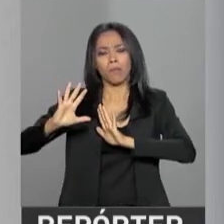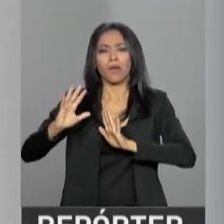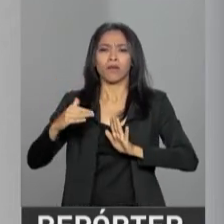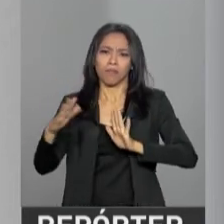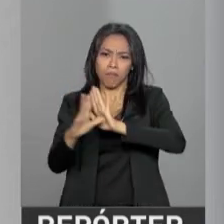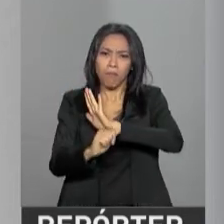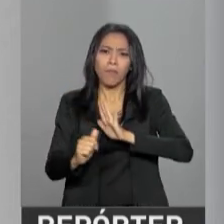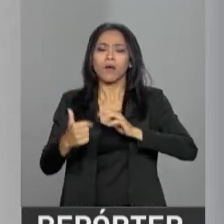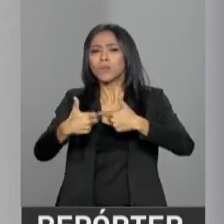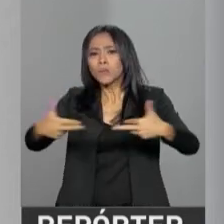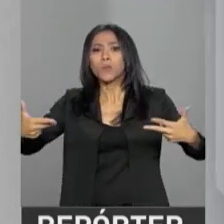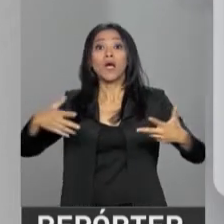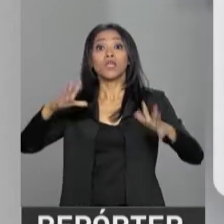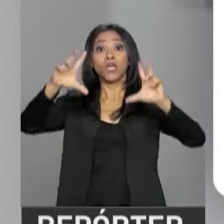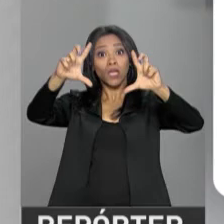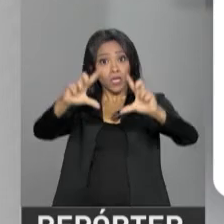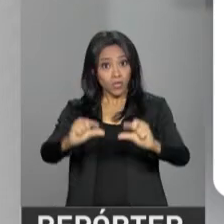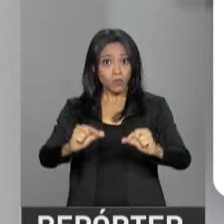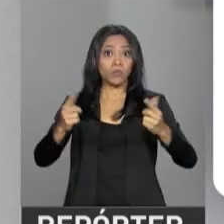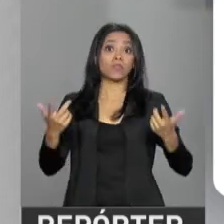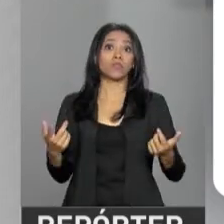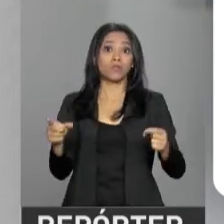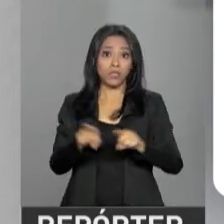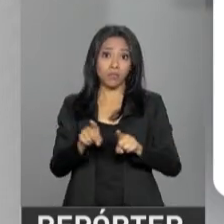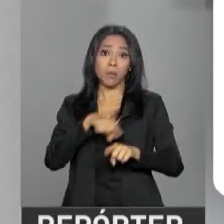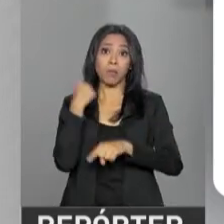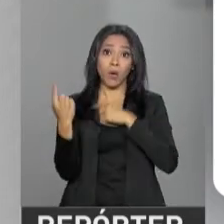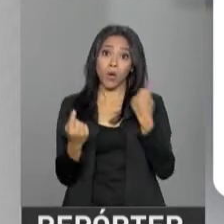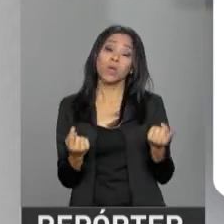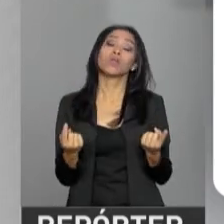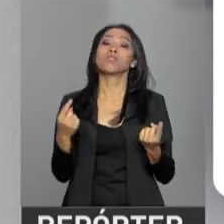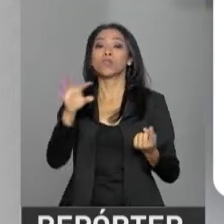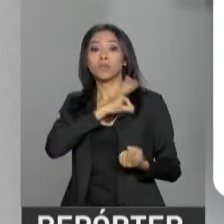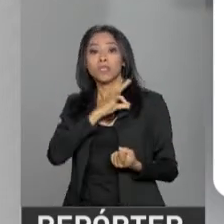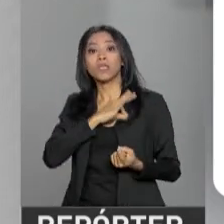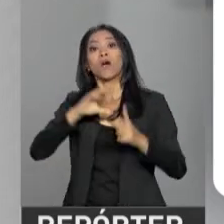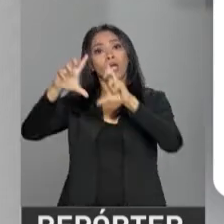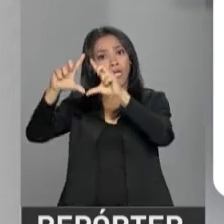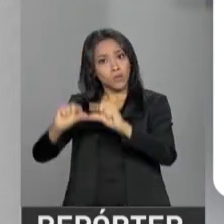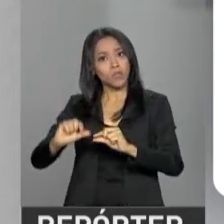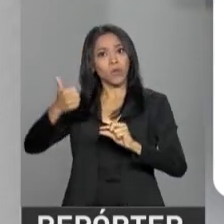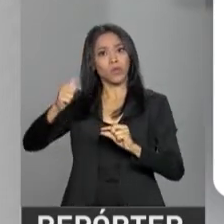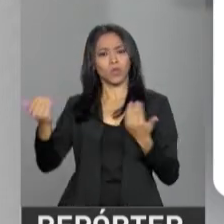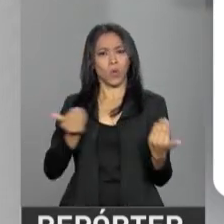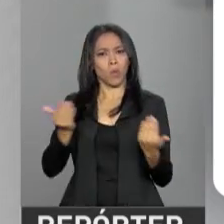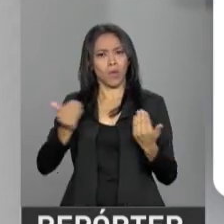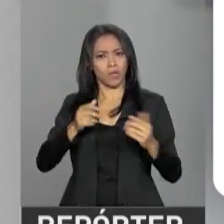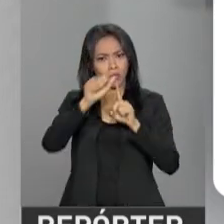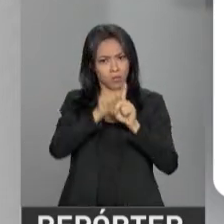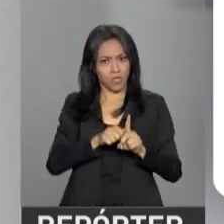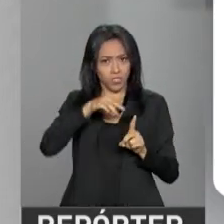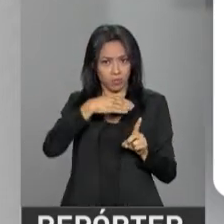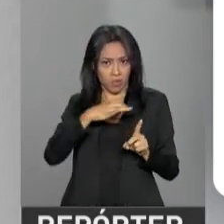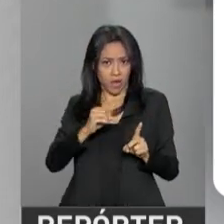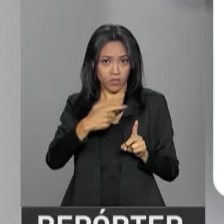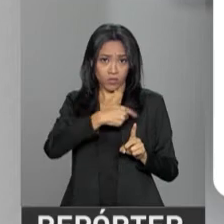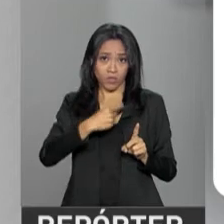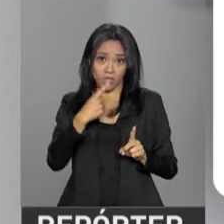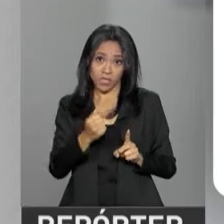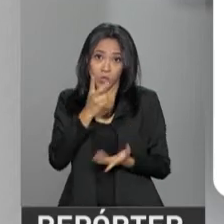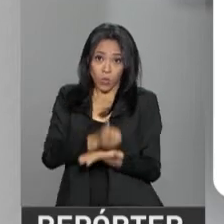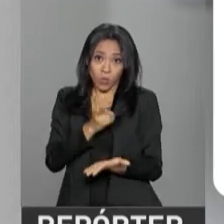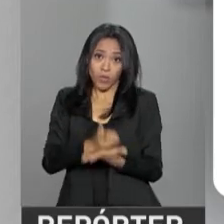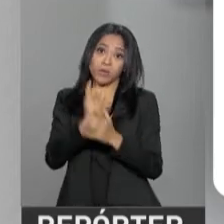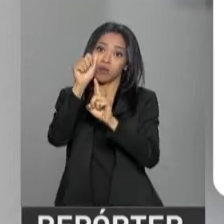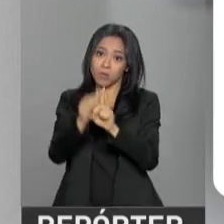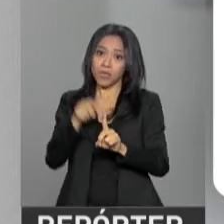mortes causadas por intervenção policial caíram mais de 11% quando se compara março de 2017 com o mesmo mês deste